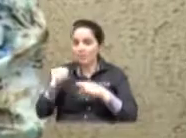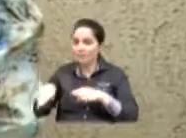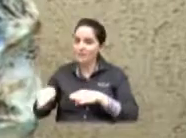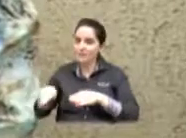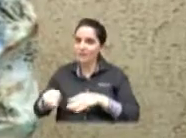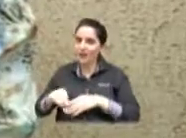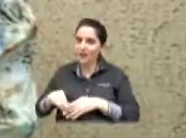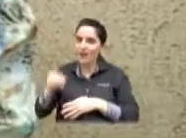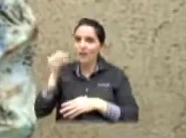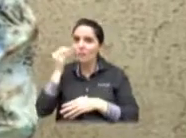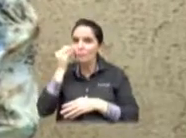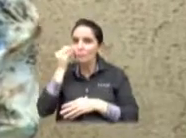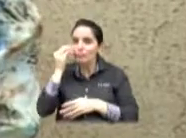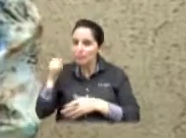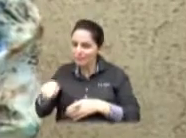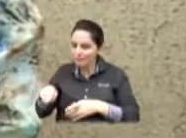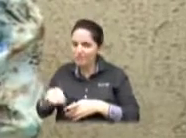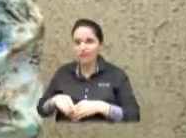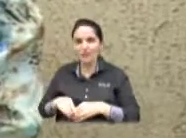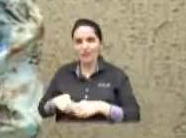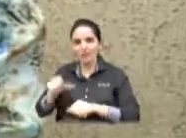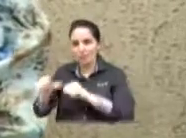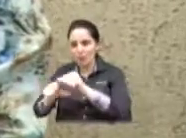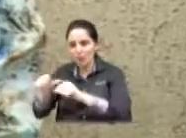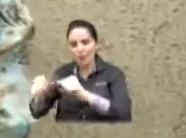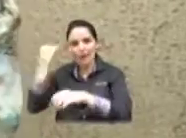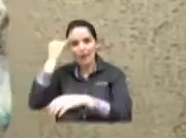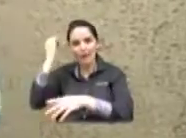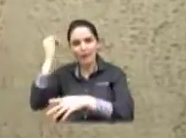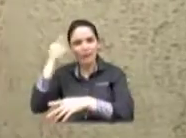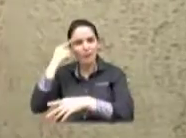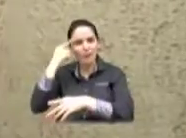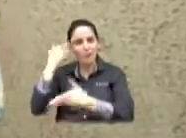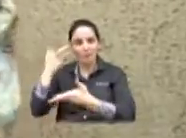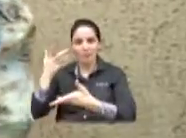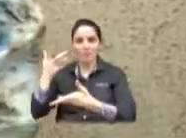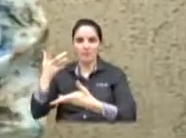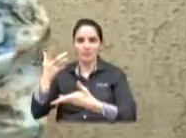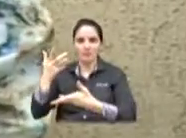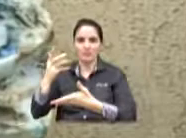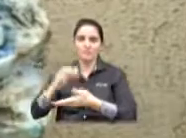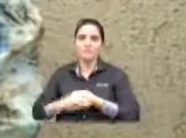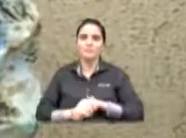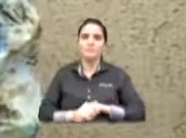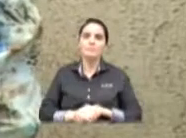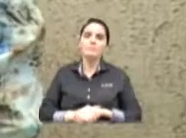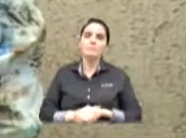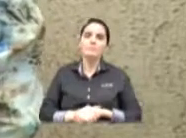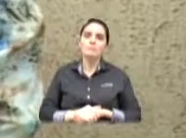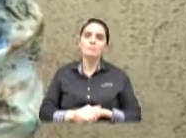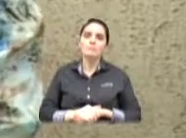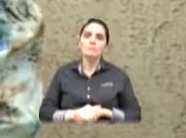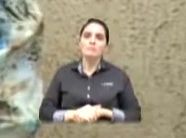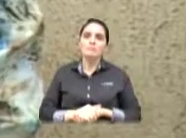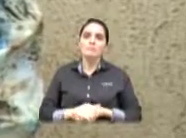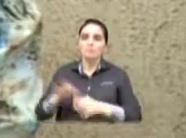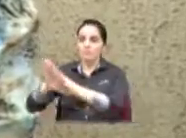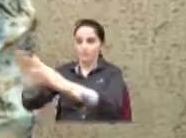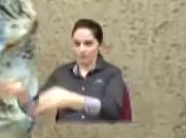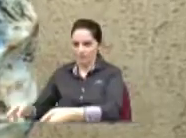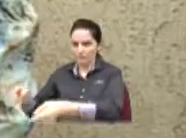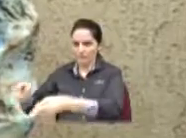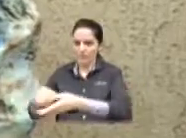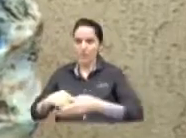a mudar o estilo de trabalho a gente conversou sobre esse projeto com algumas pessoas e à